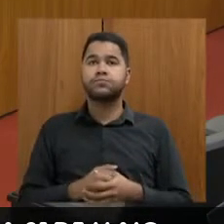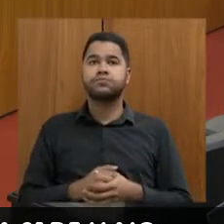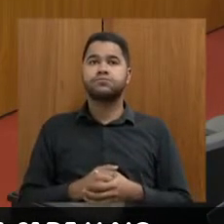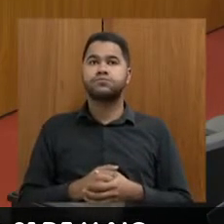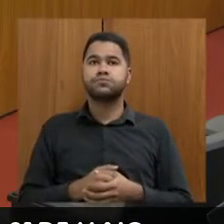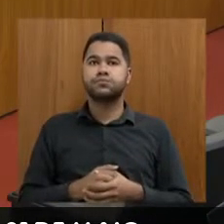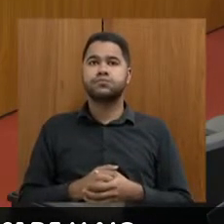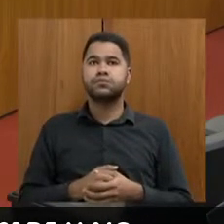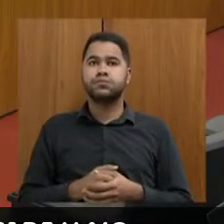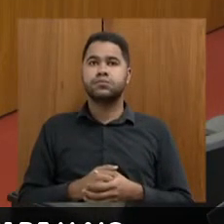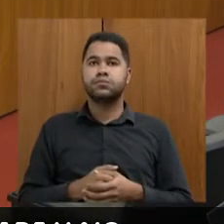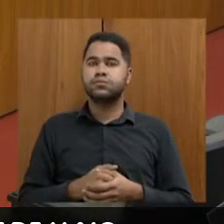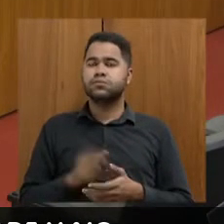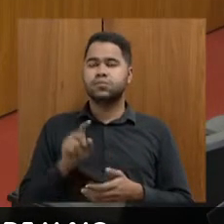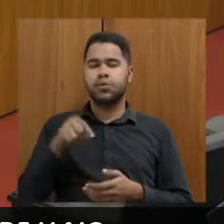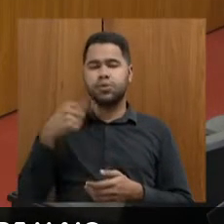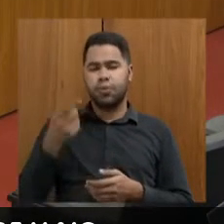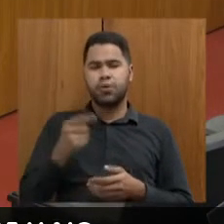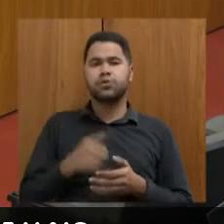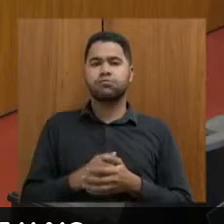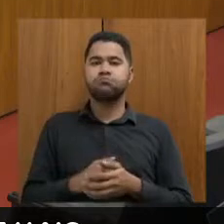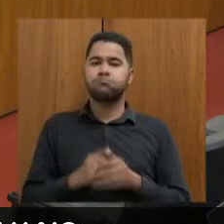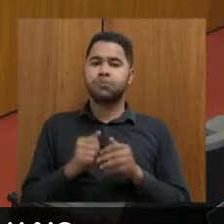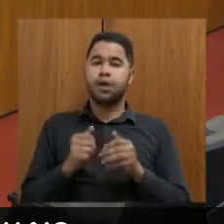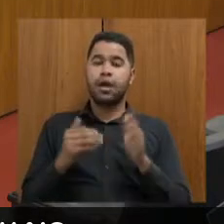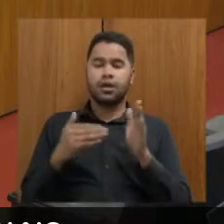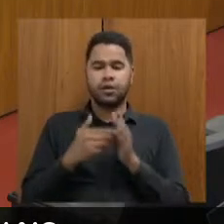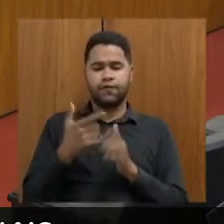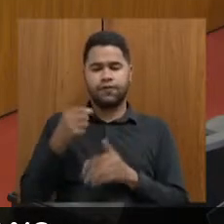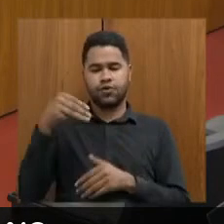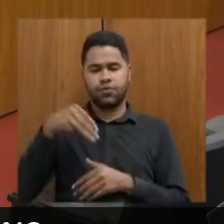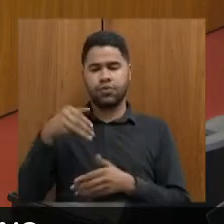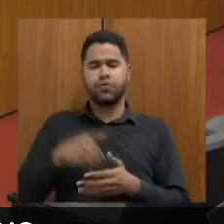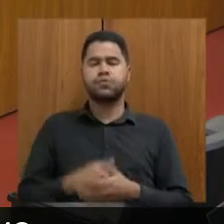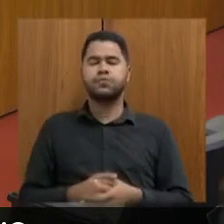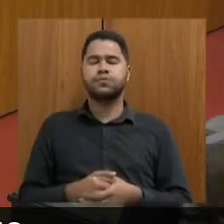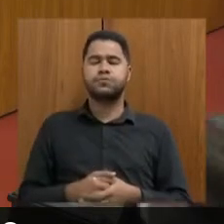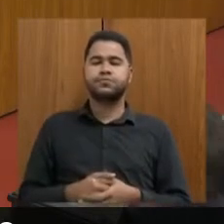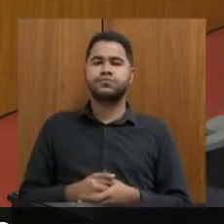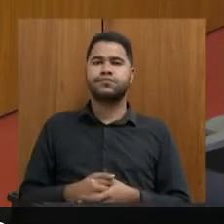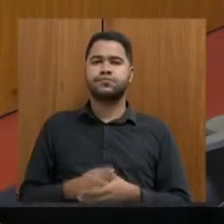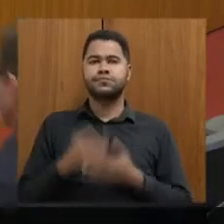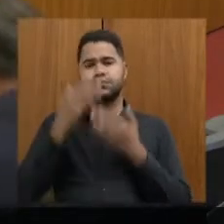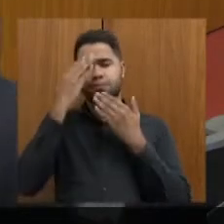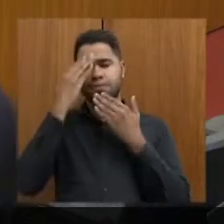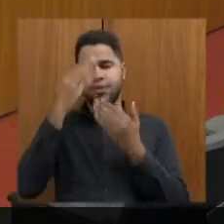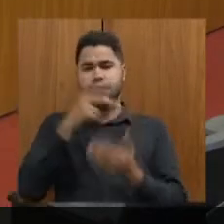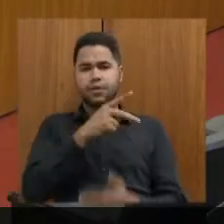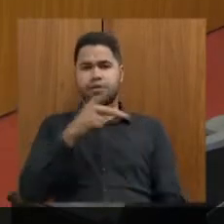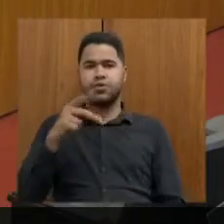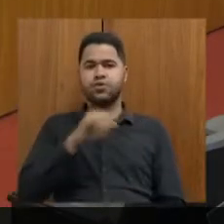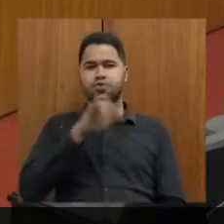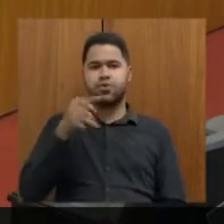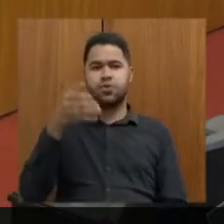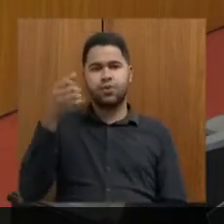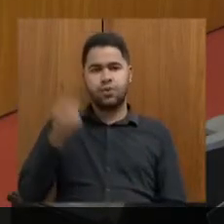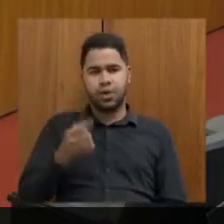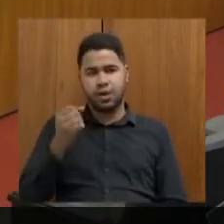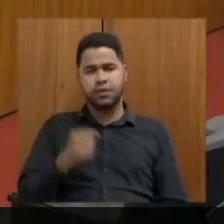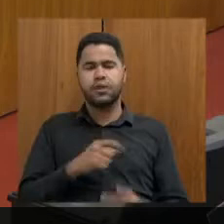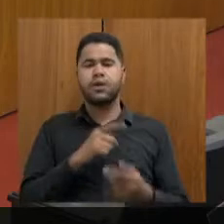disporá de até 20 minutos para sua exposição por favor e obrigado Presidente João Leite